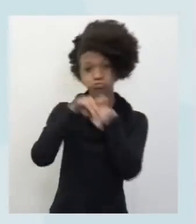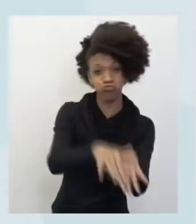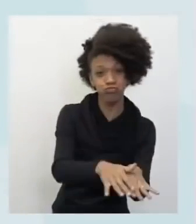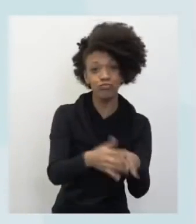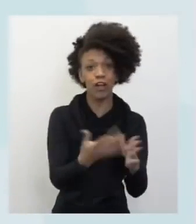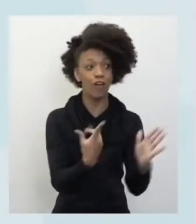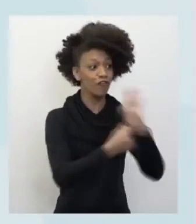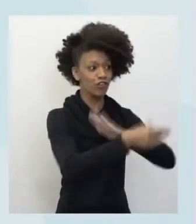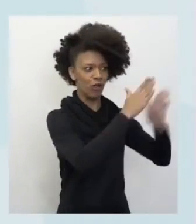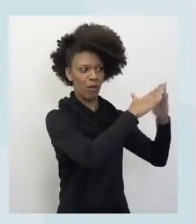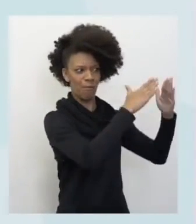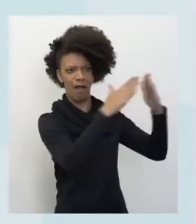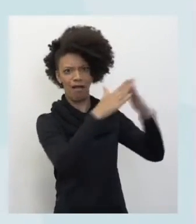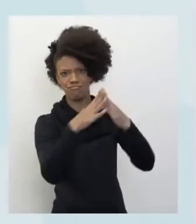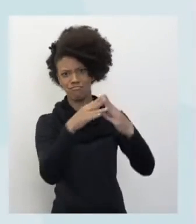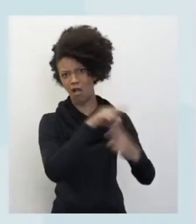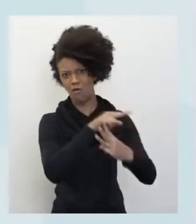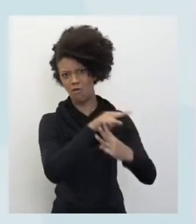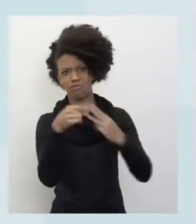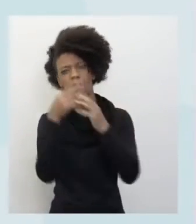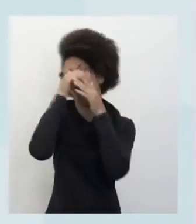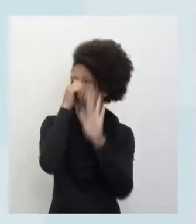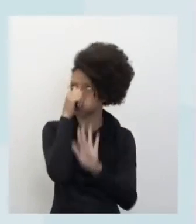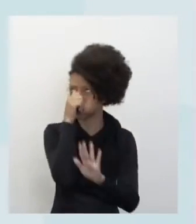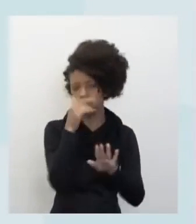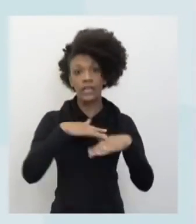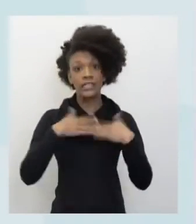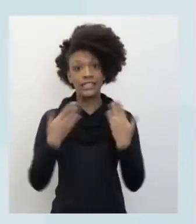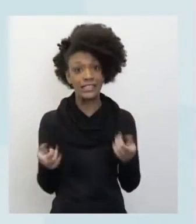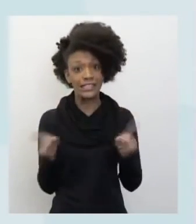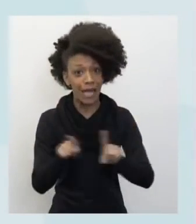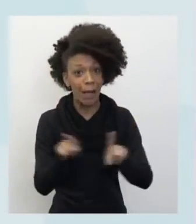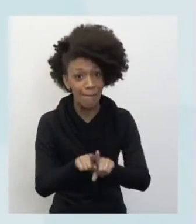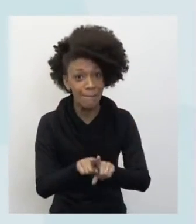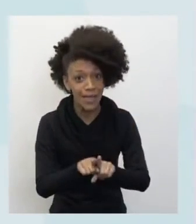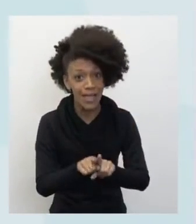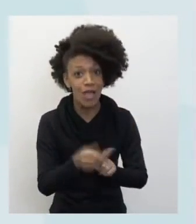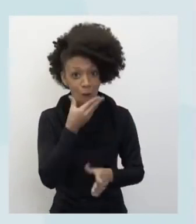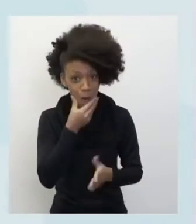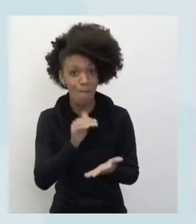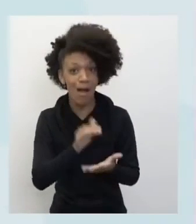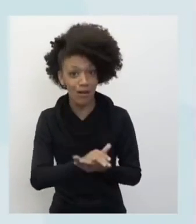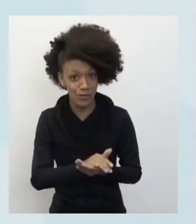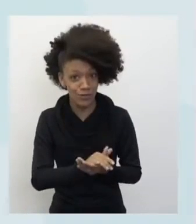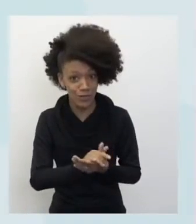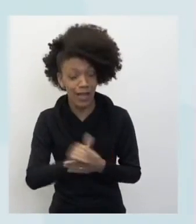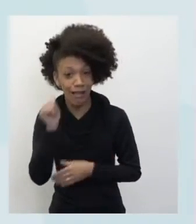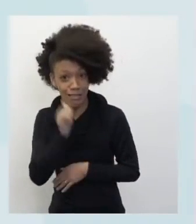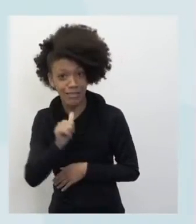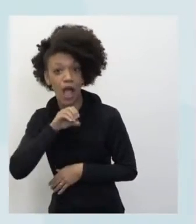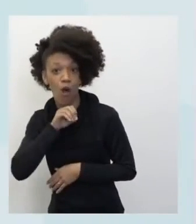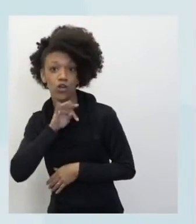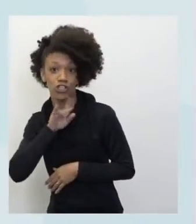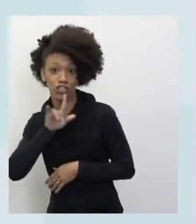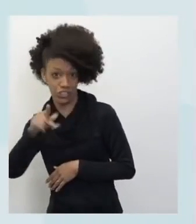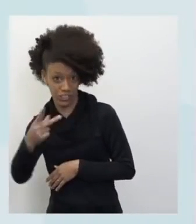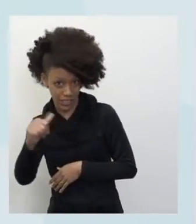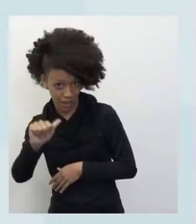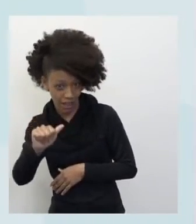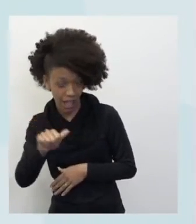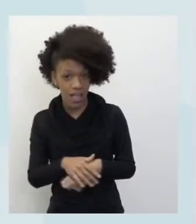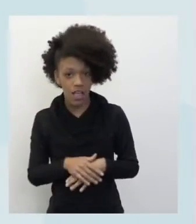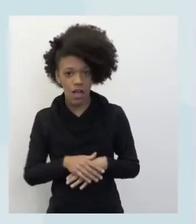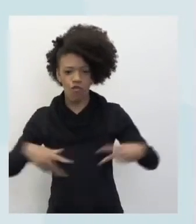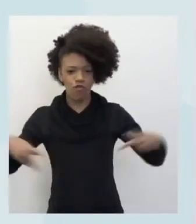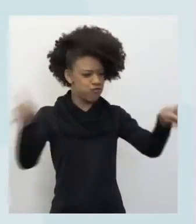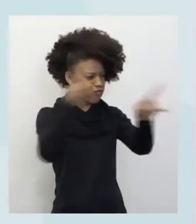suas casas, uns 3 se afogaram, inclusive o marido da Dona Otília. Os ventos correram para ver o que